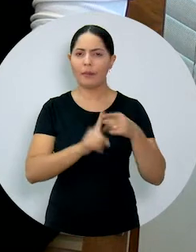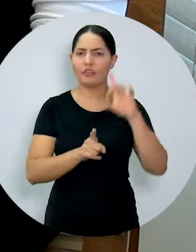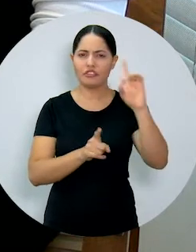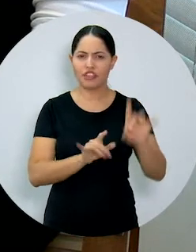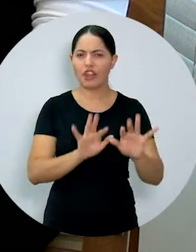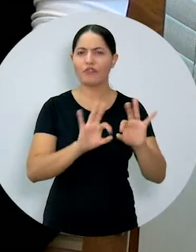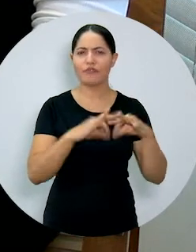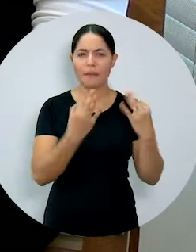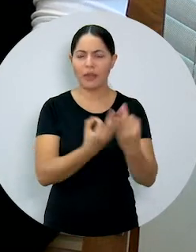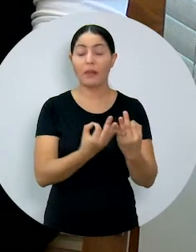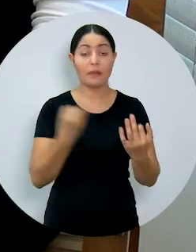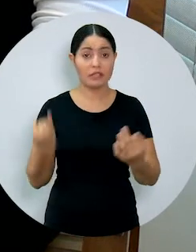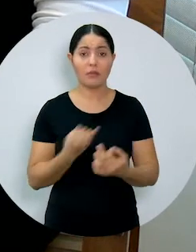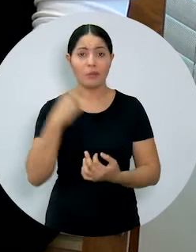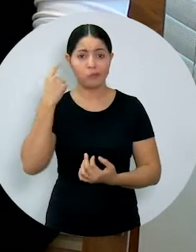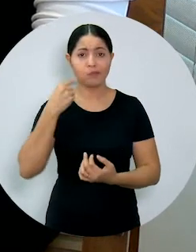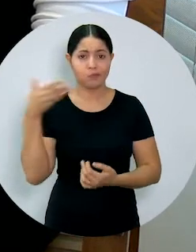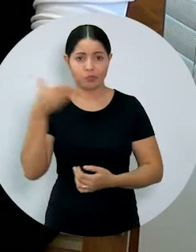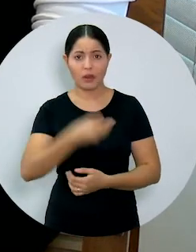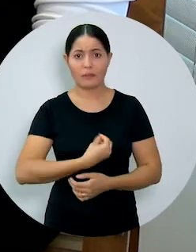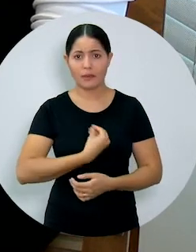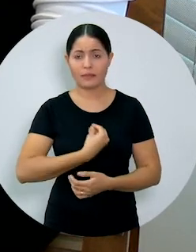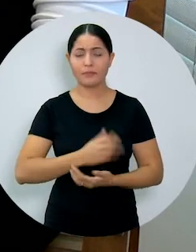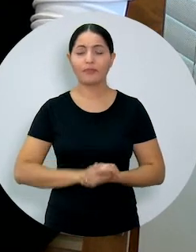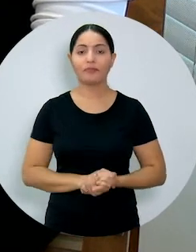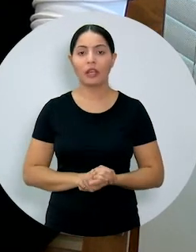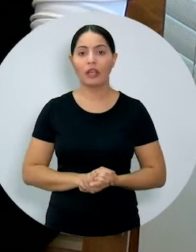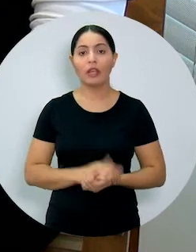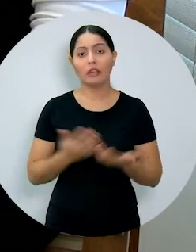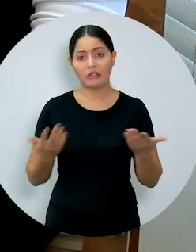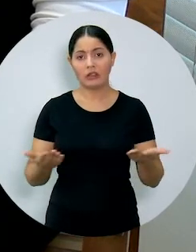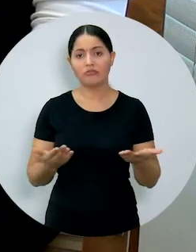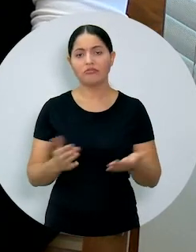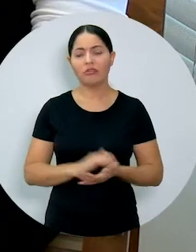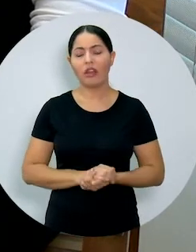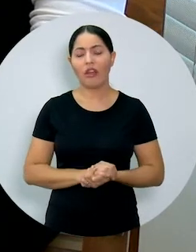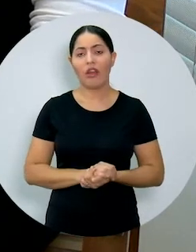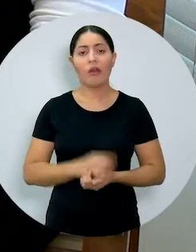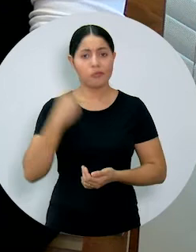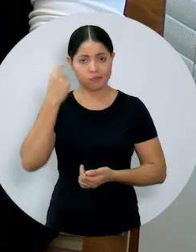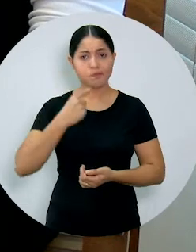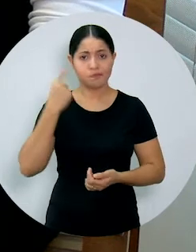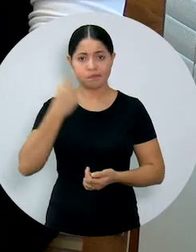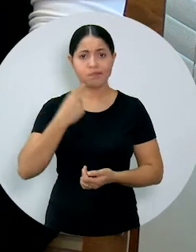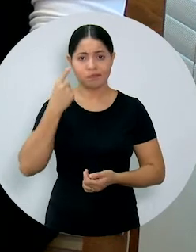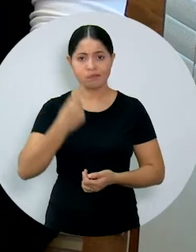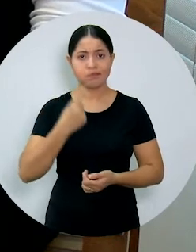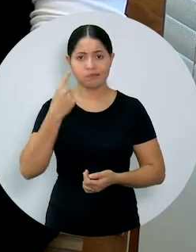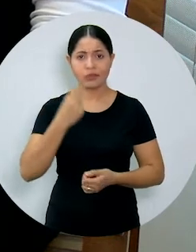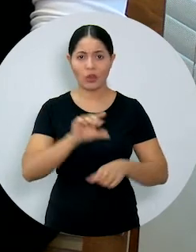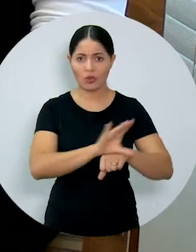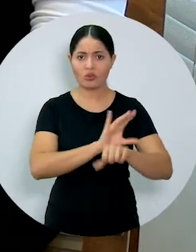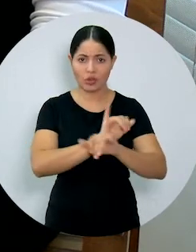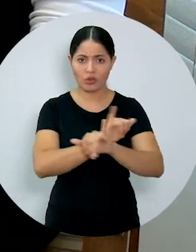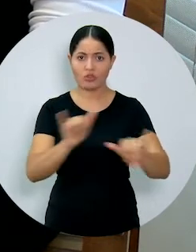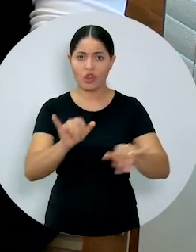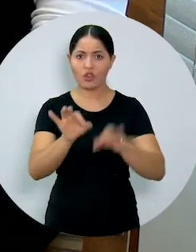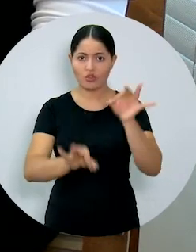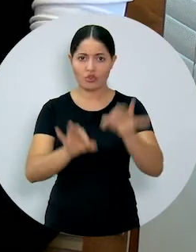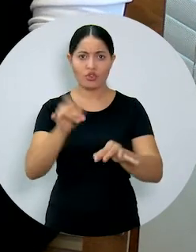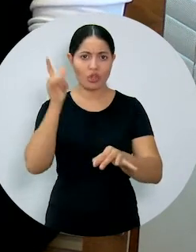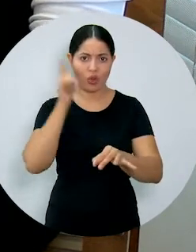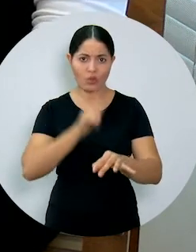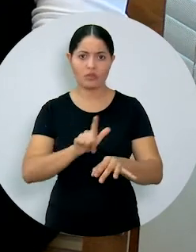Mas o advogado é uma presença importante. Não é à toa que a Constituição diz que o advogado é necessário à realização da justiça,